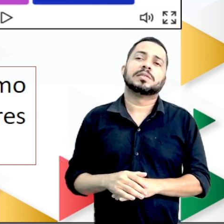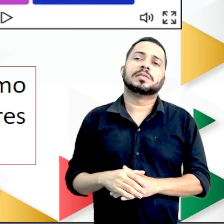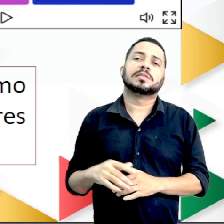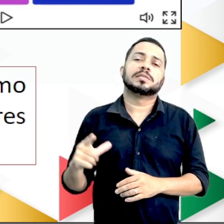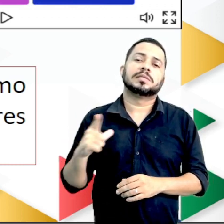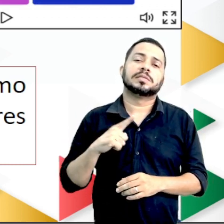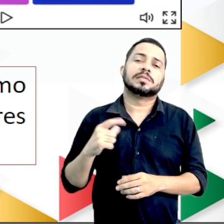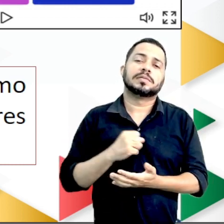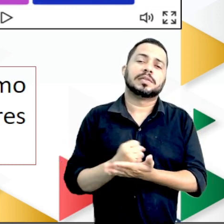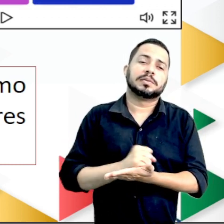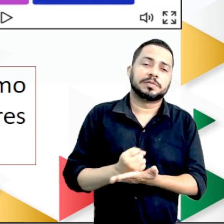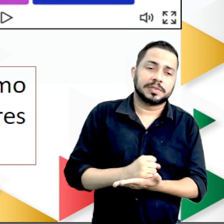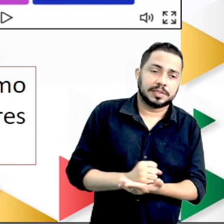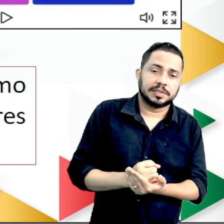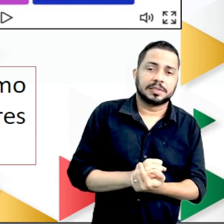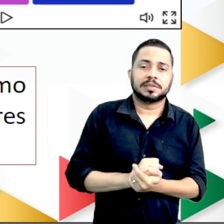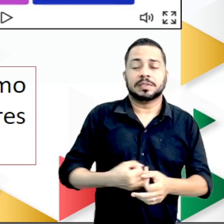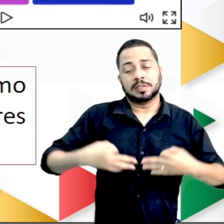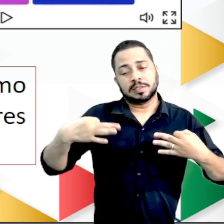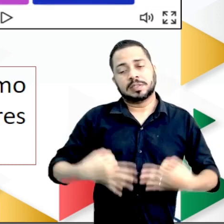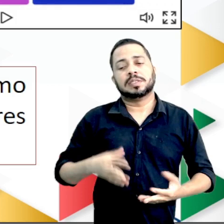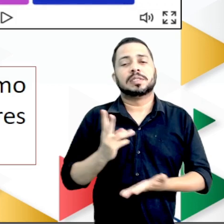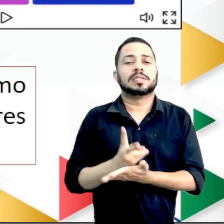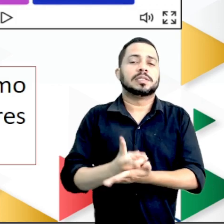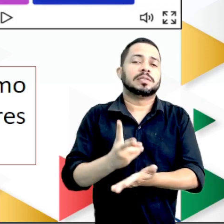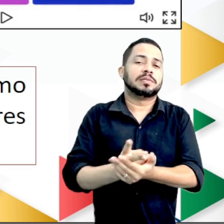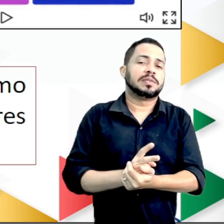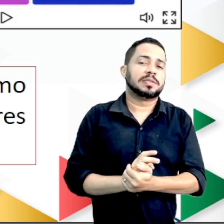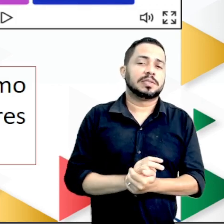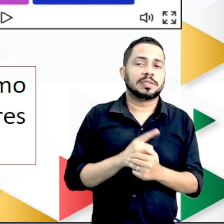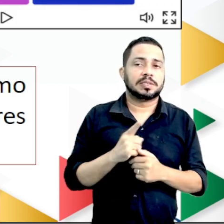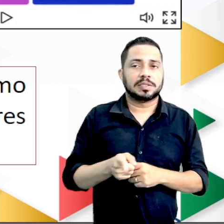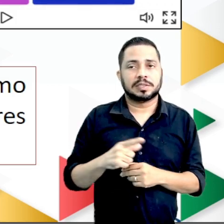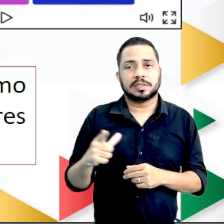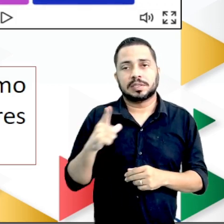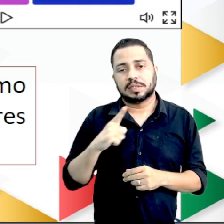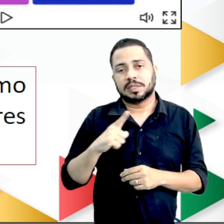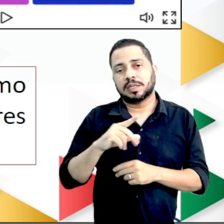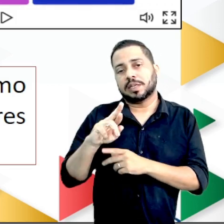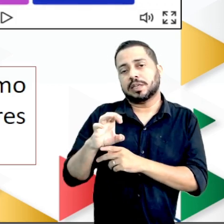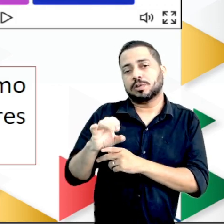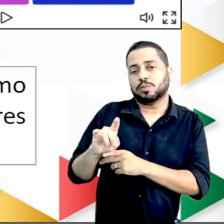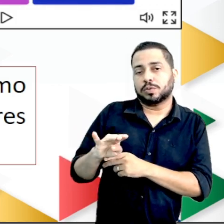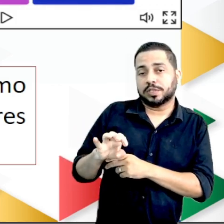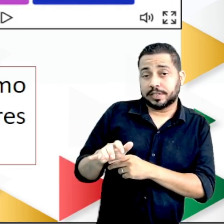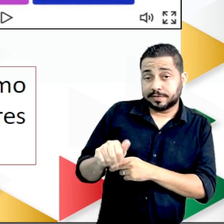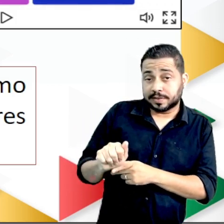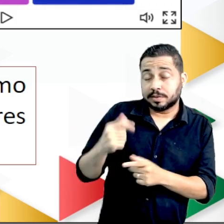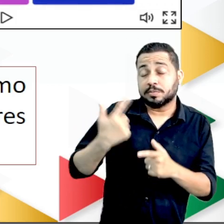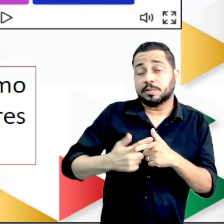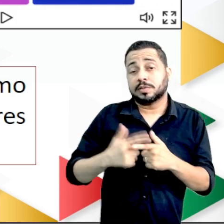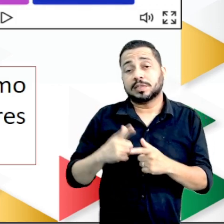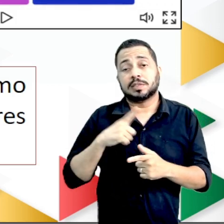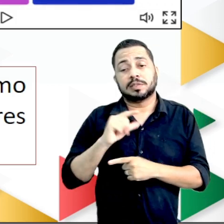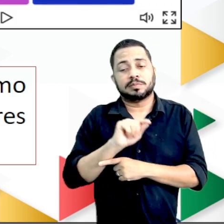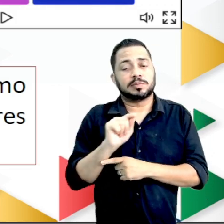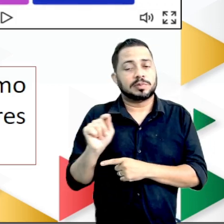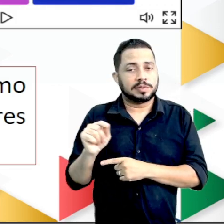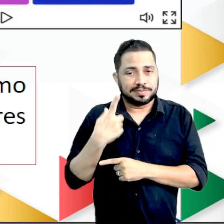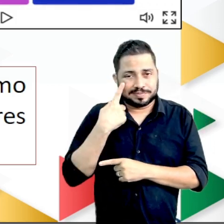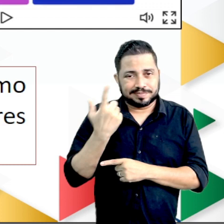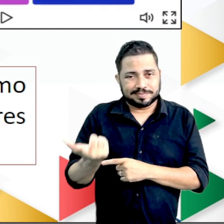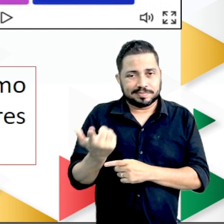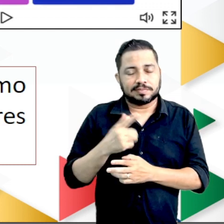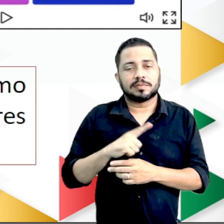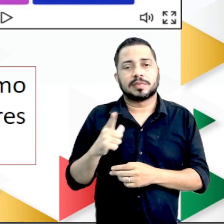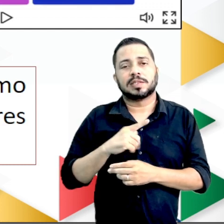a gamificação, exatamente sequências e nesse caso aí recursiva, tá bom? Porque tem uns pontinhos, ó, viu aí?